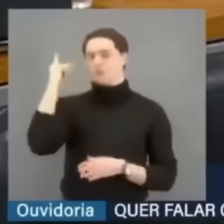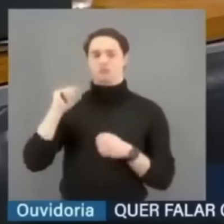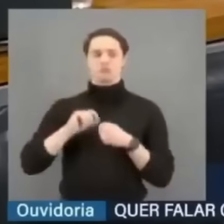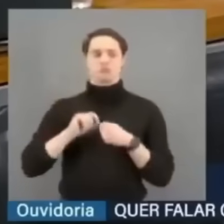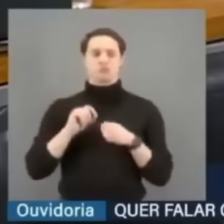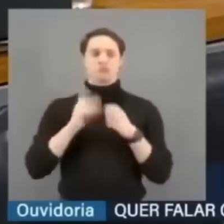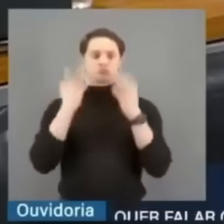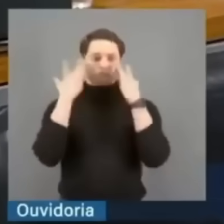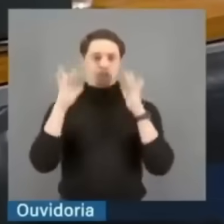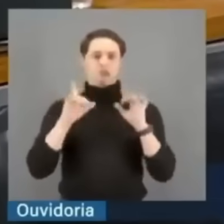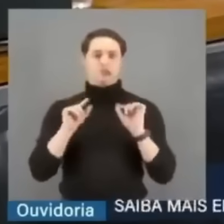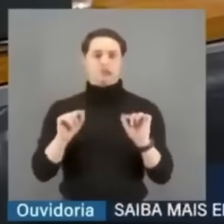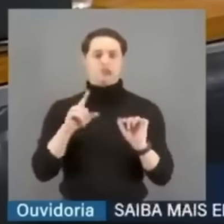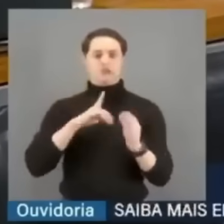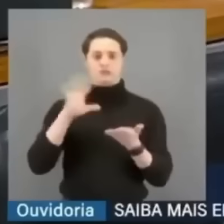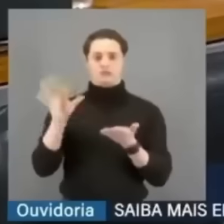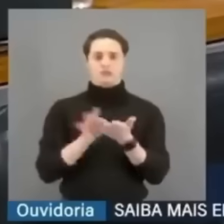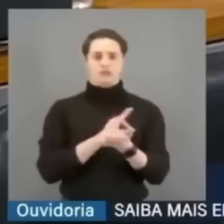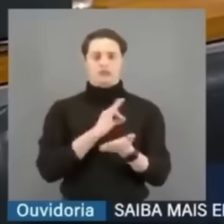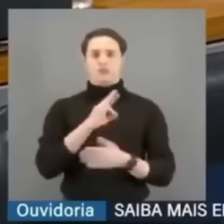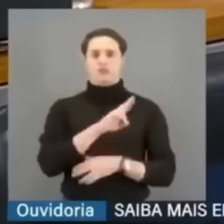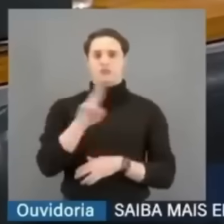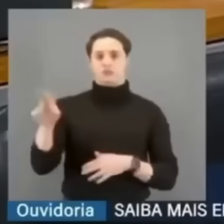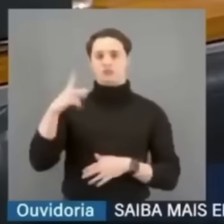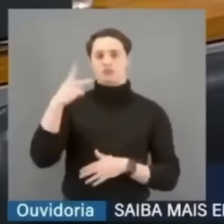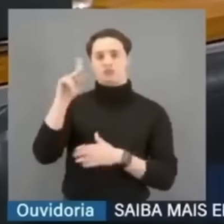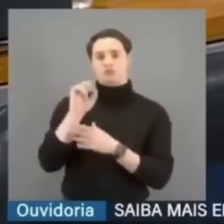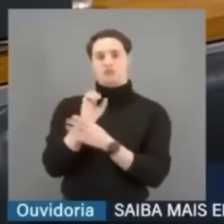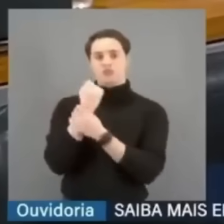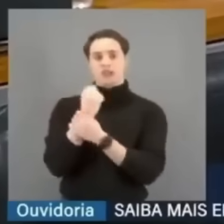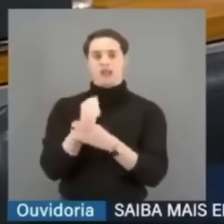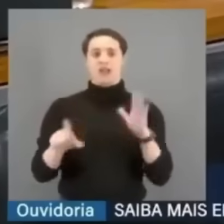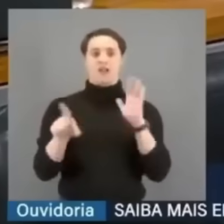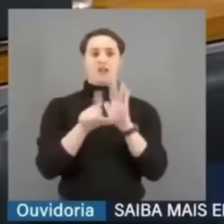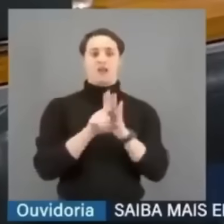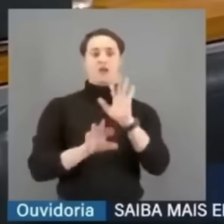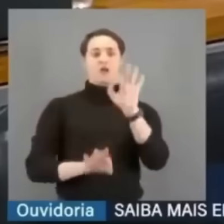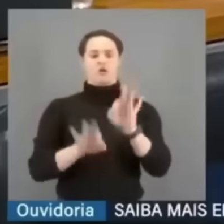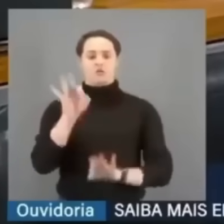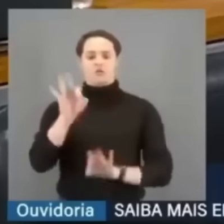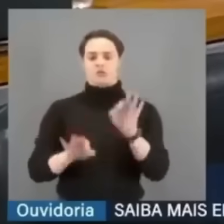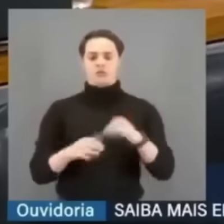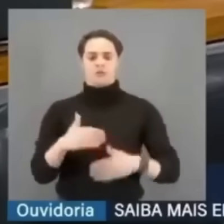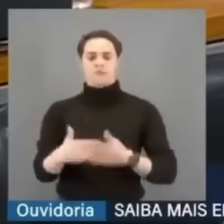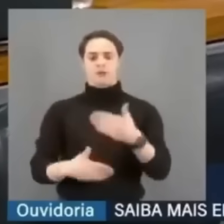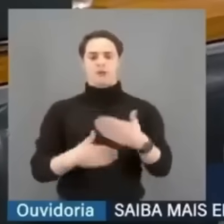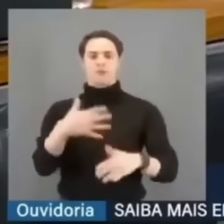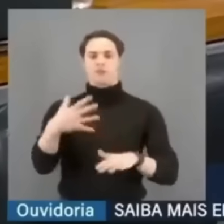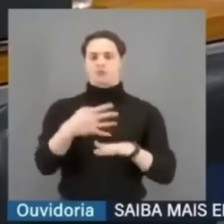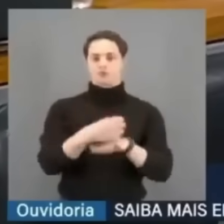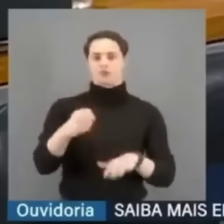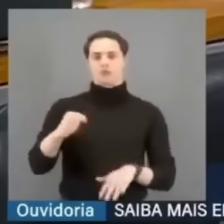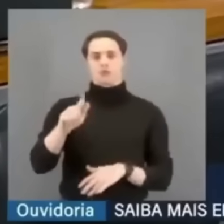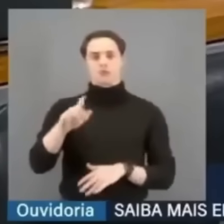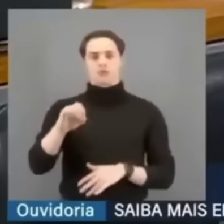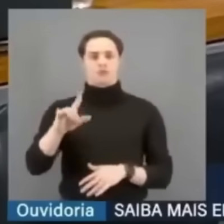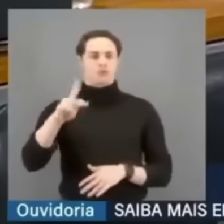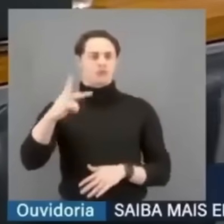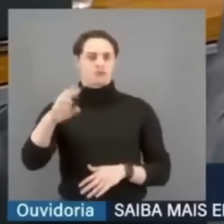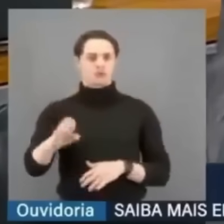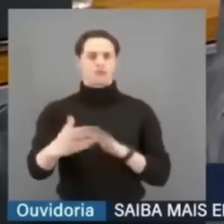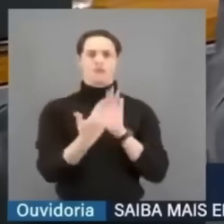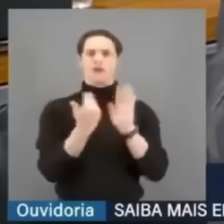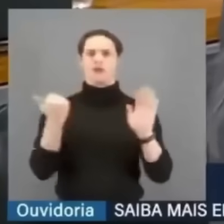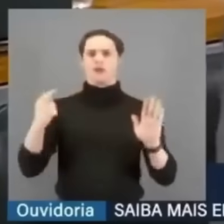lá, a assinatura ou o nome da garantia de lei da ordem, do passo a passo do golpe. Estava apagado com